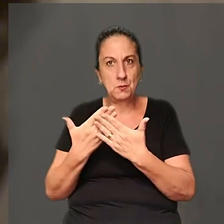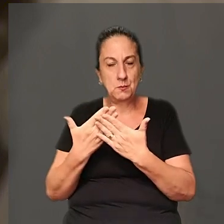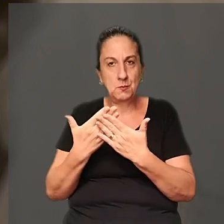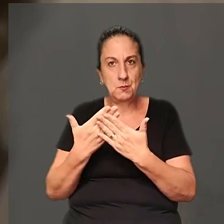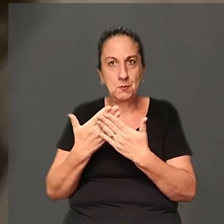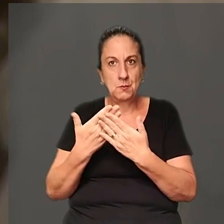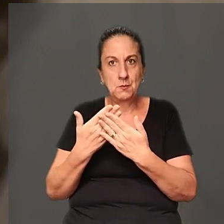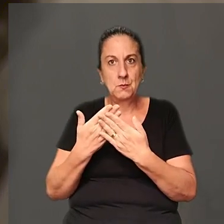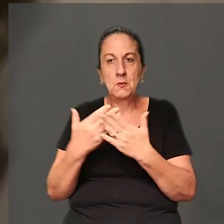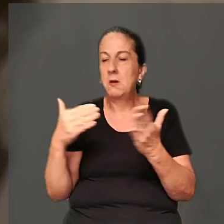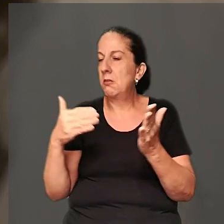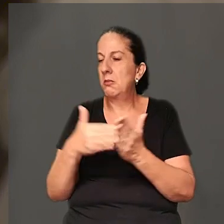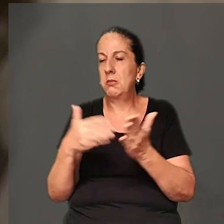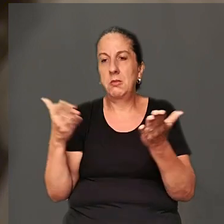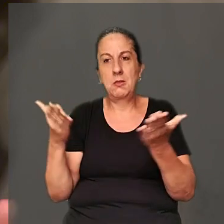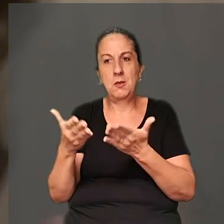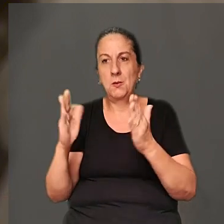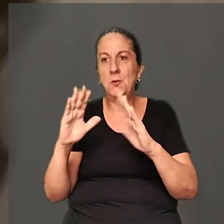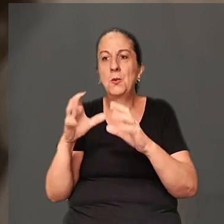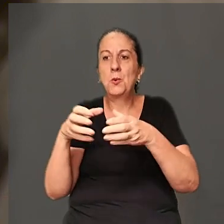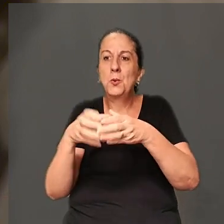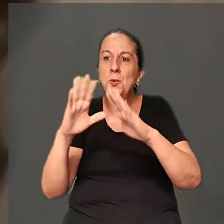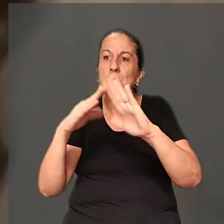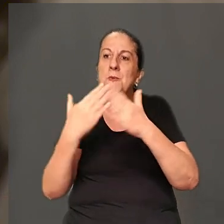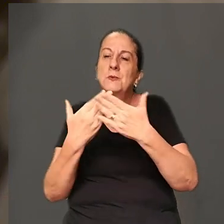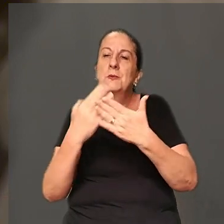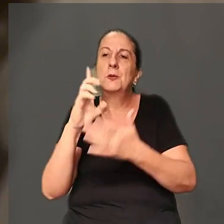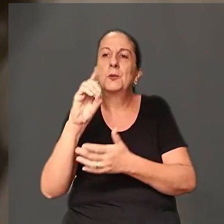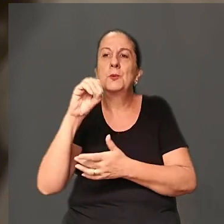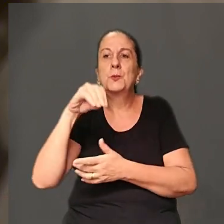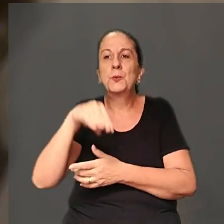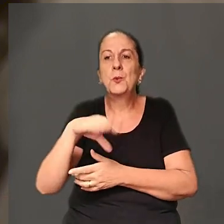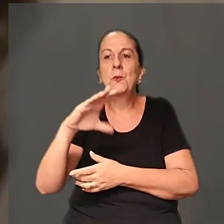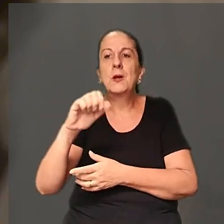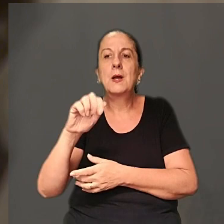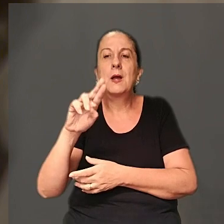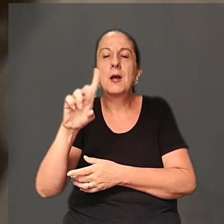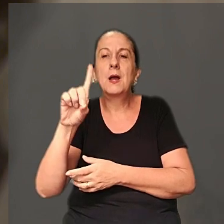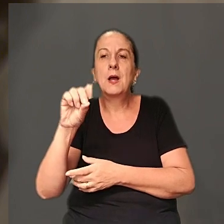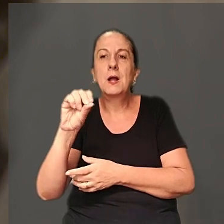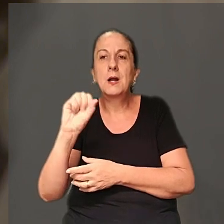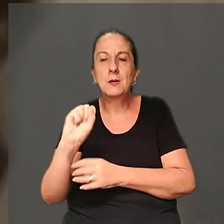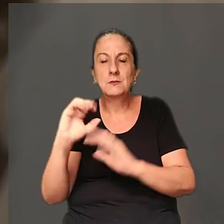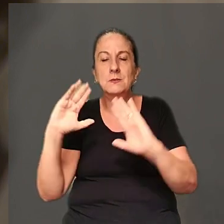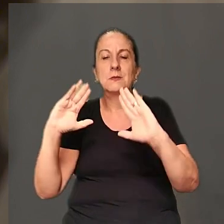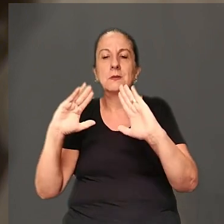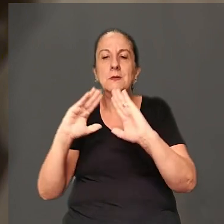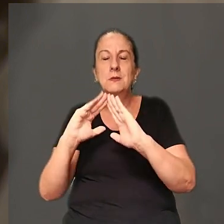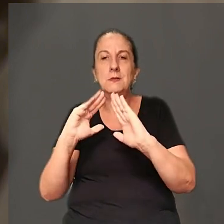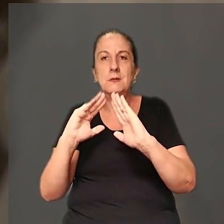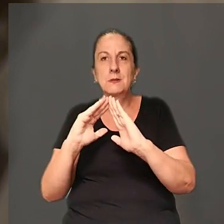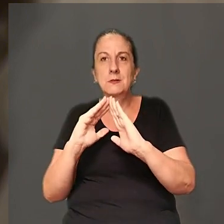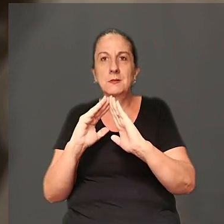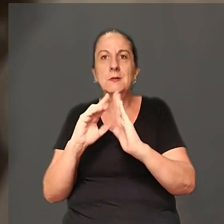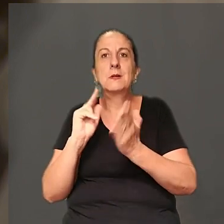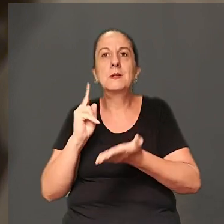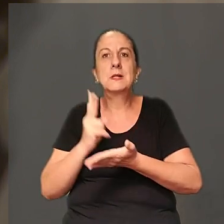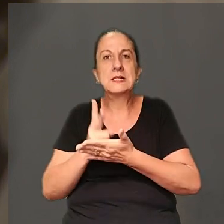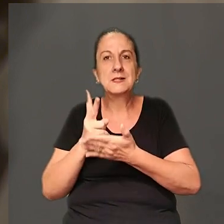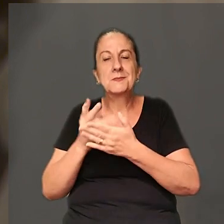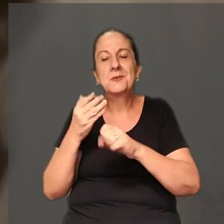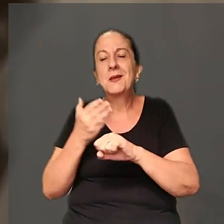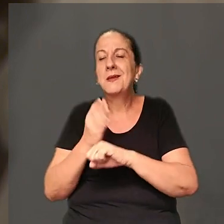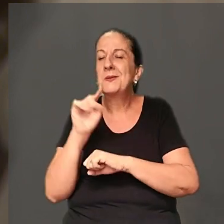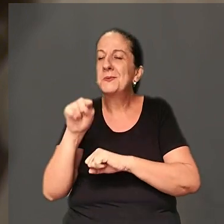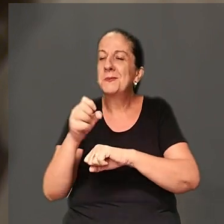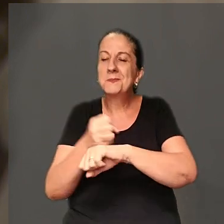escolar. Está lá até hoje, Grupo Escolar Dom Carlos Carmelo. É uma casa em